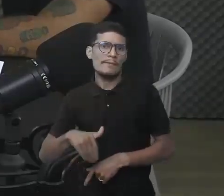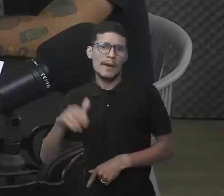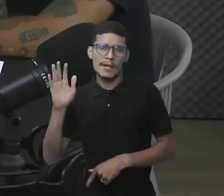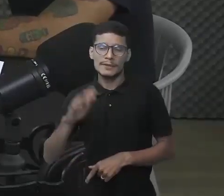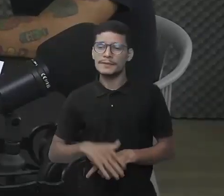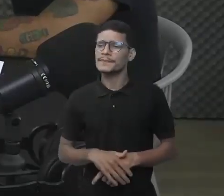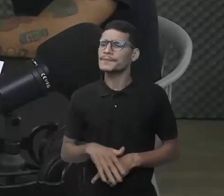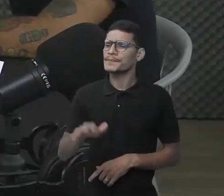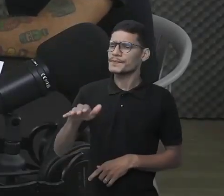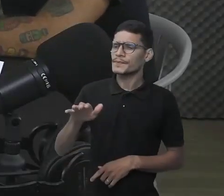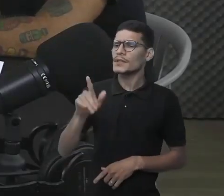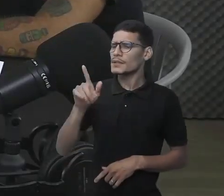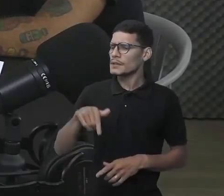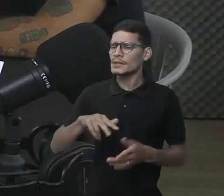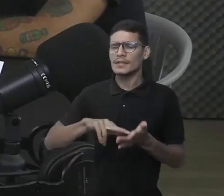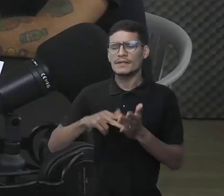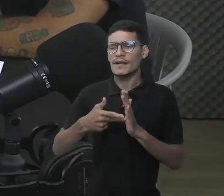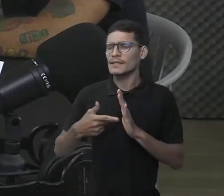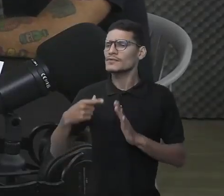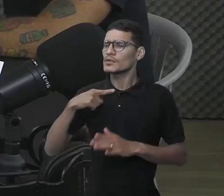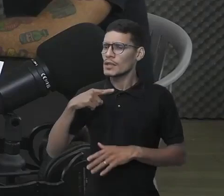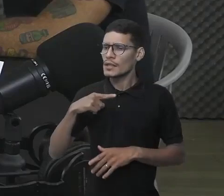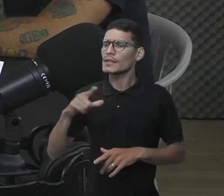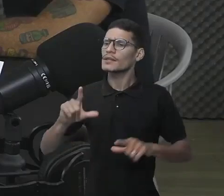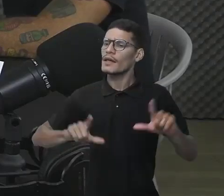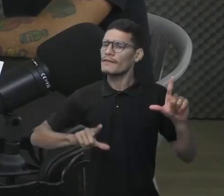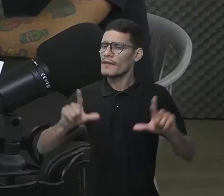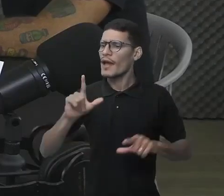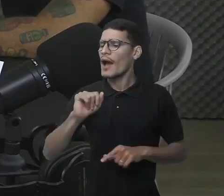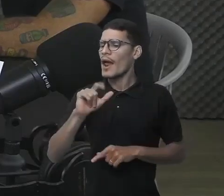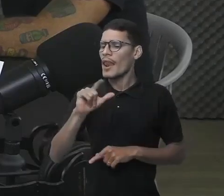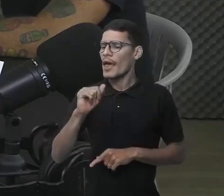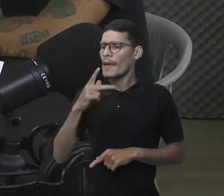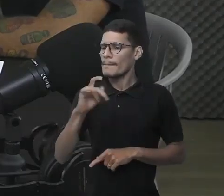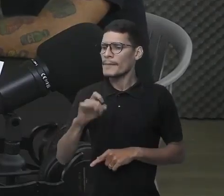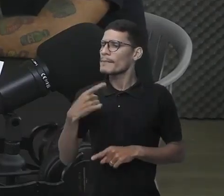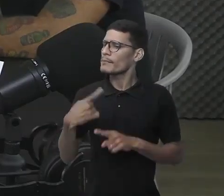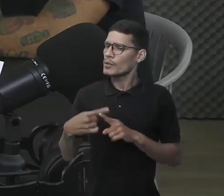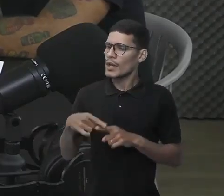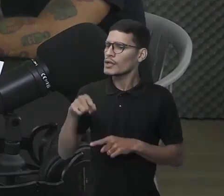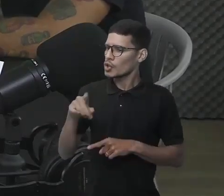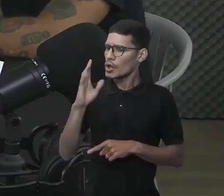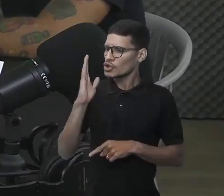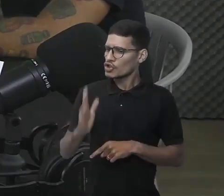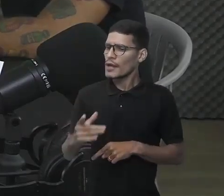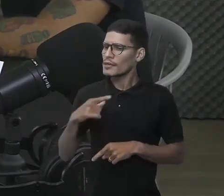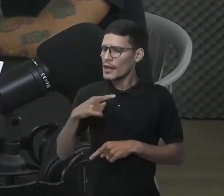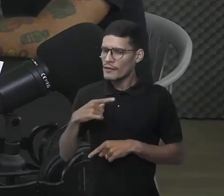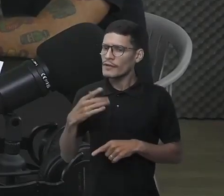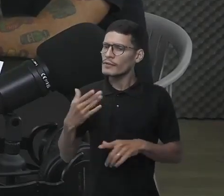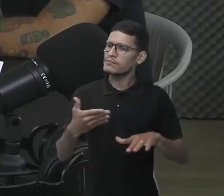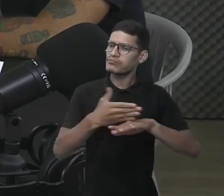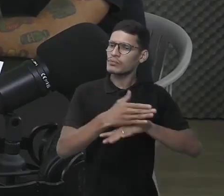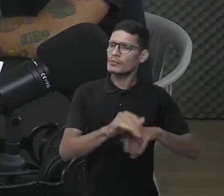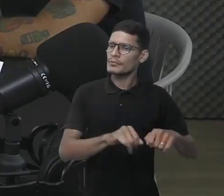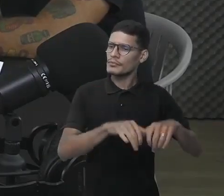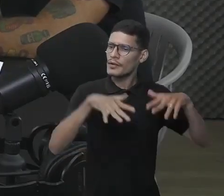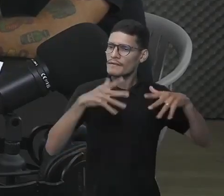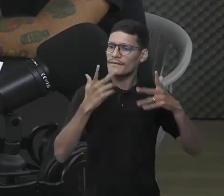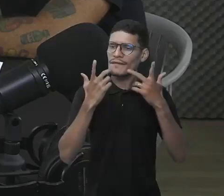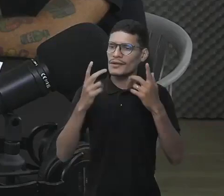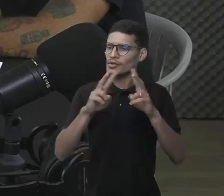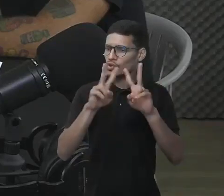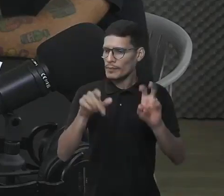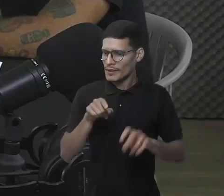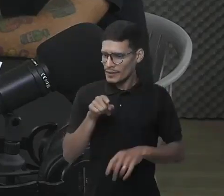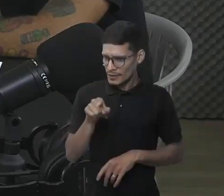muito significativo que a senhora esteja na TV Alep, porque a senhora esteve em audiência na Assembleia Legislativa falando sobre o tema. Foi o ano